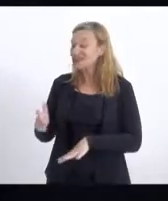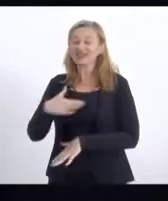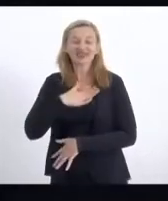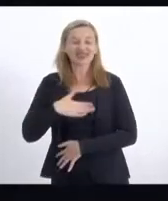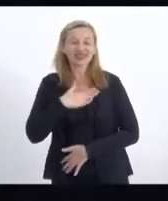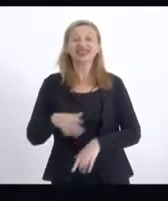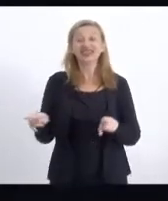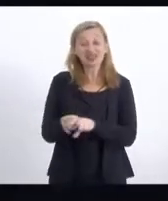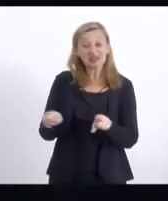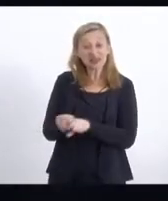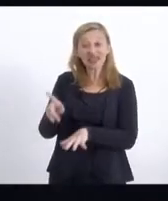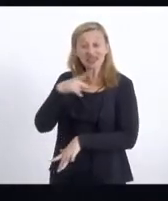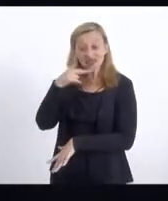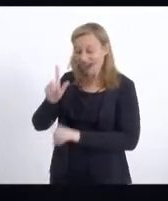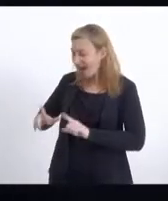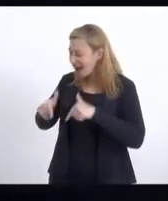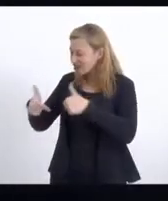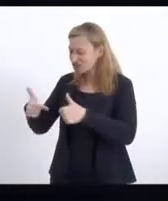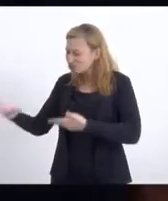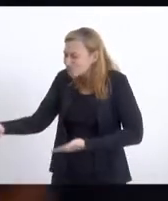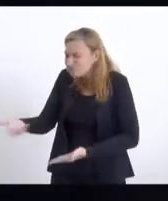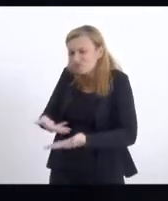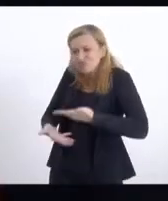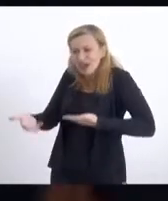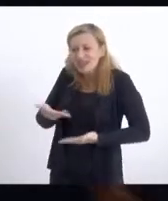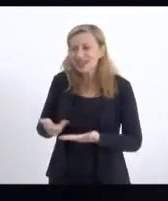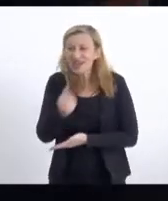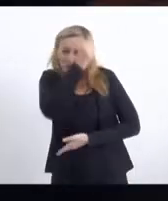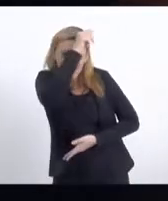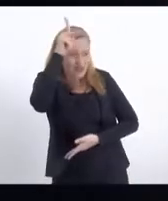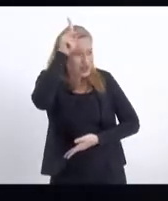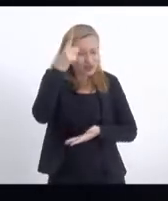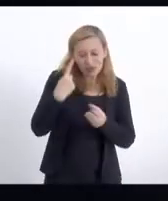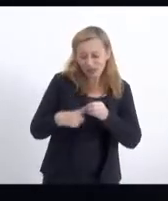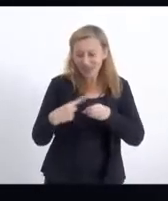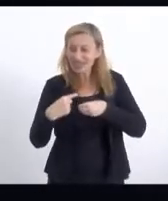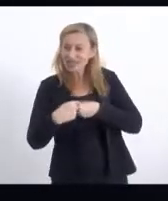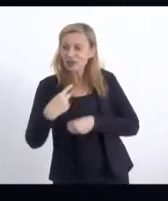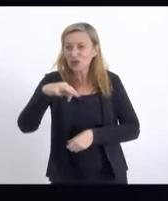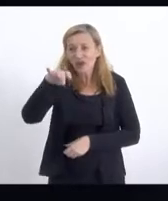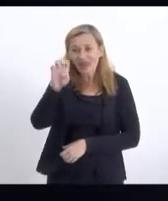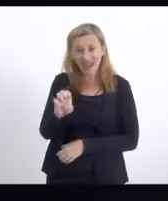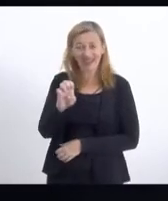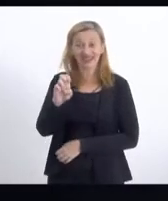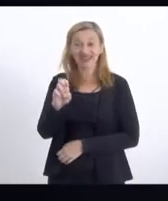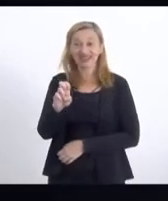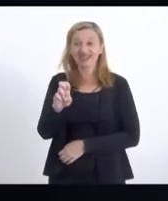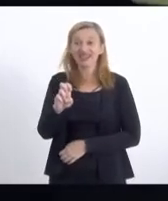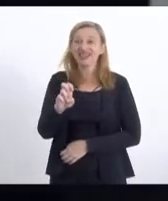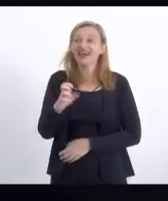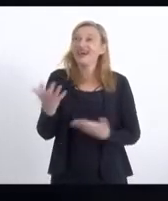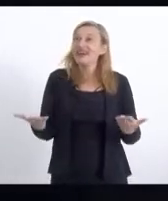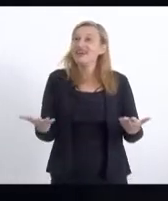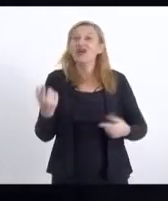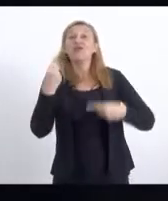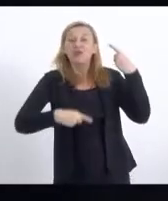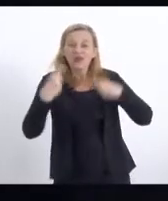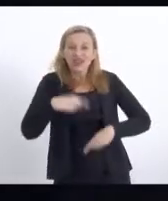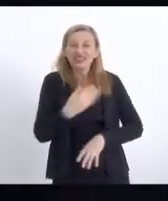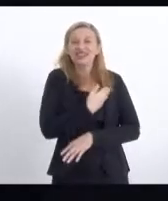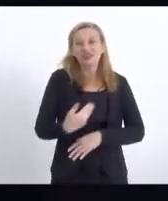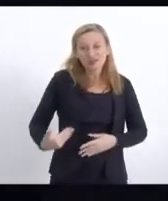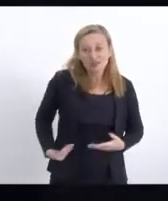de dizer que atuamos em parceria com as prefeituras municipais na região noroeste, através de políticas